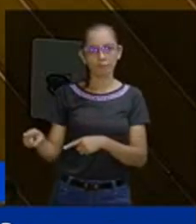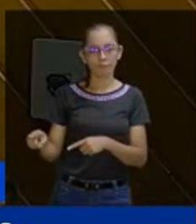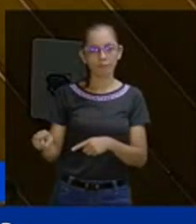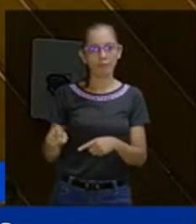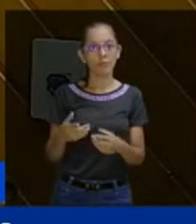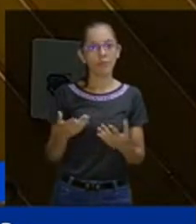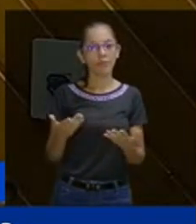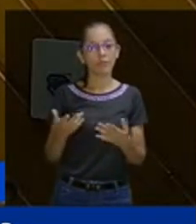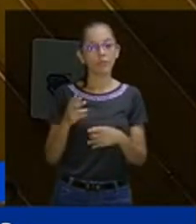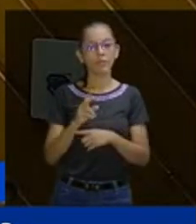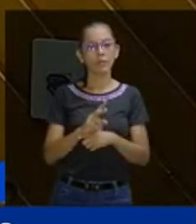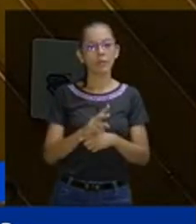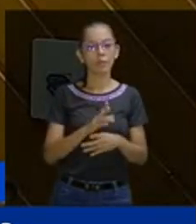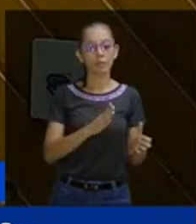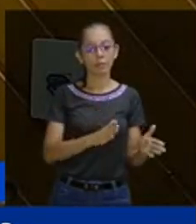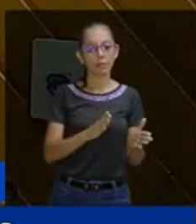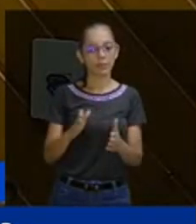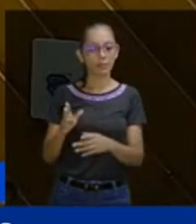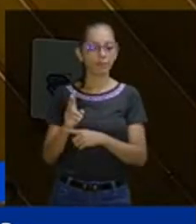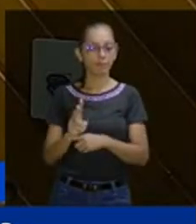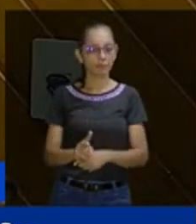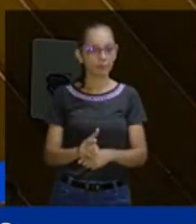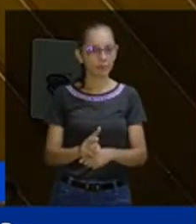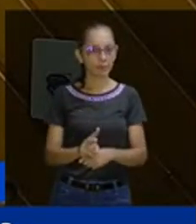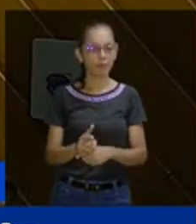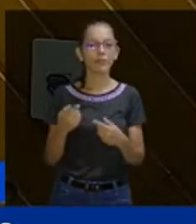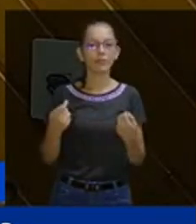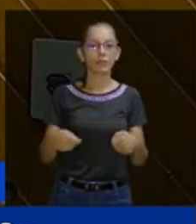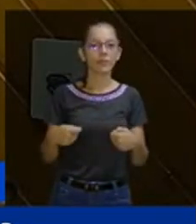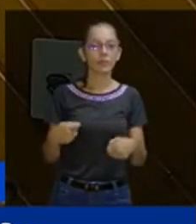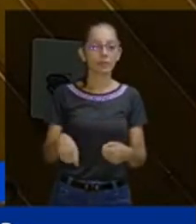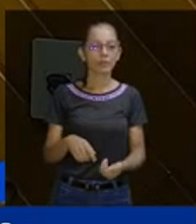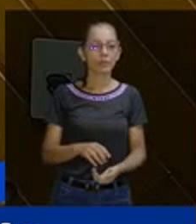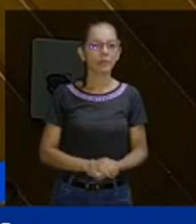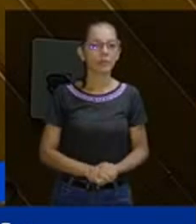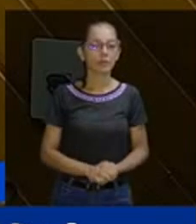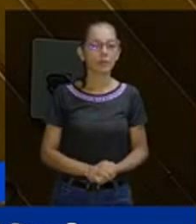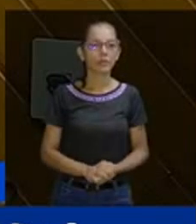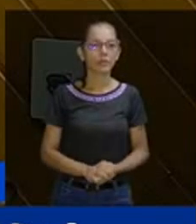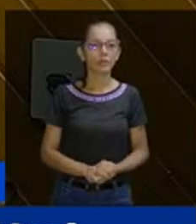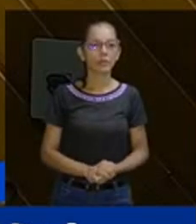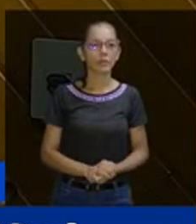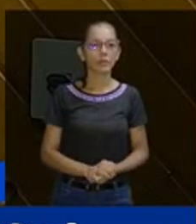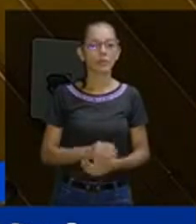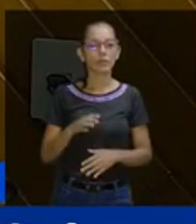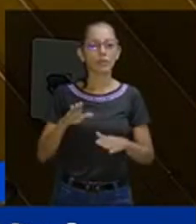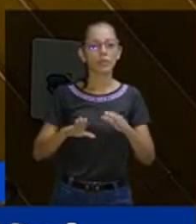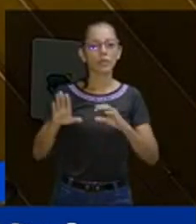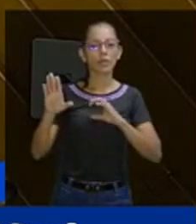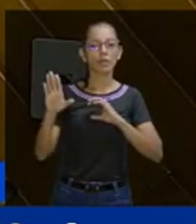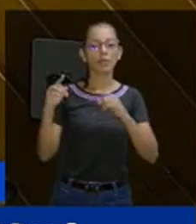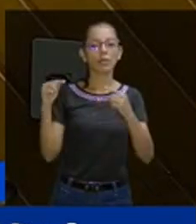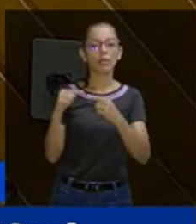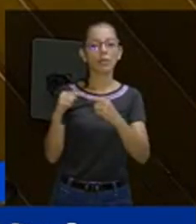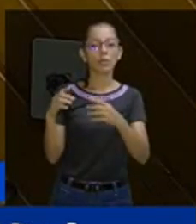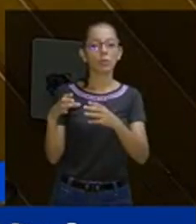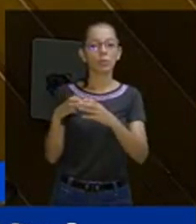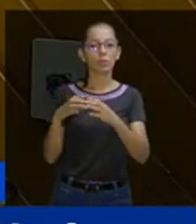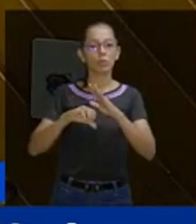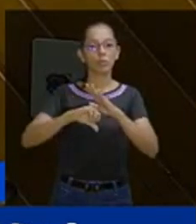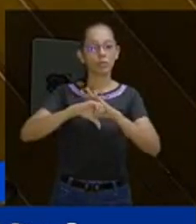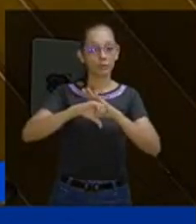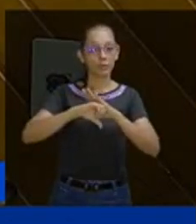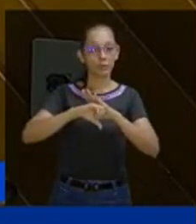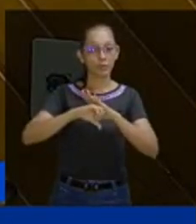da ordem pública. Mas, ao se permitir que candidatos ligados a facções criminosas se beneficiem da